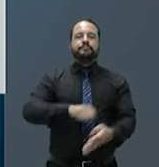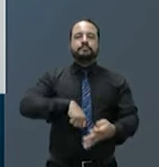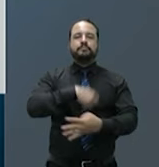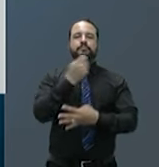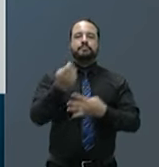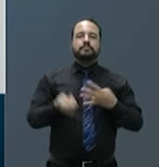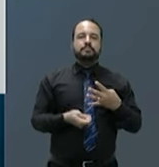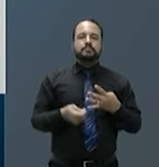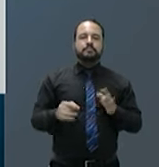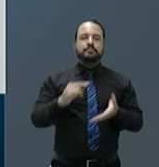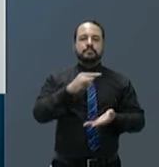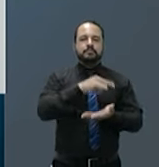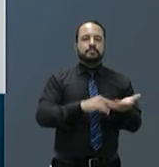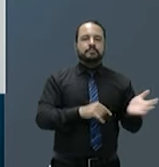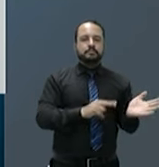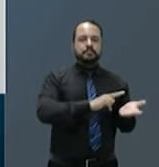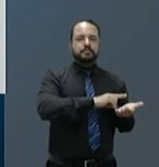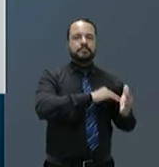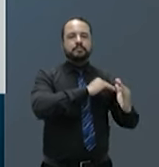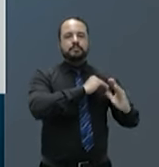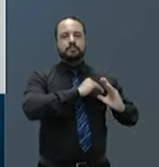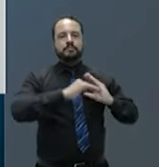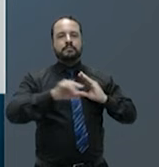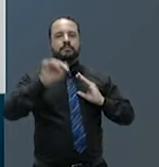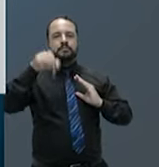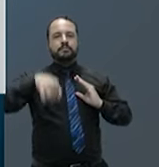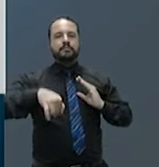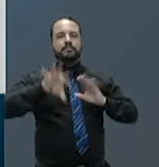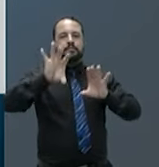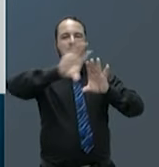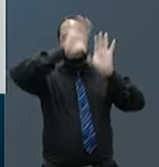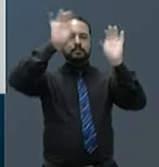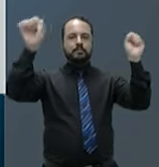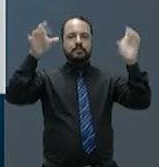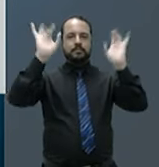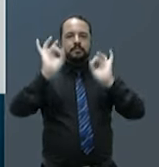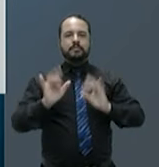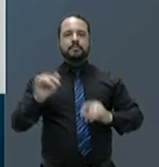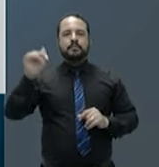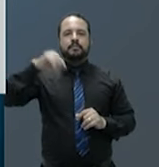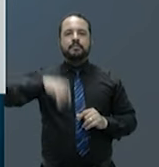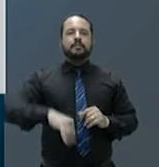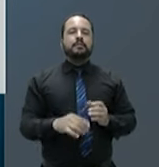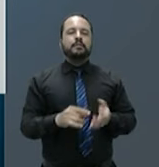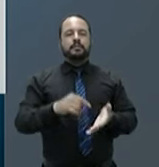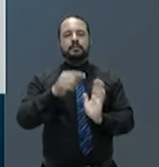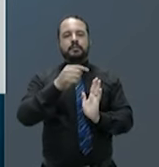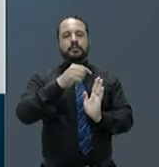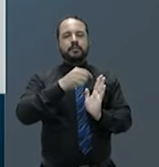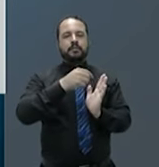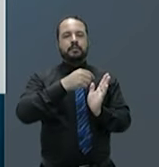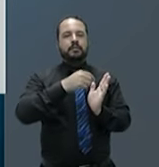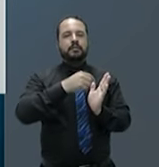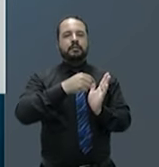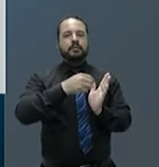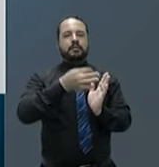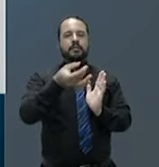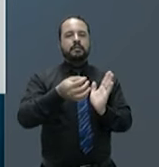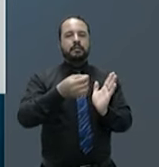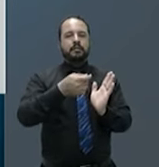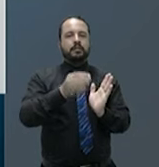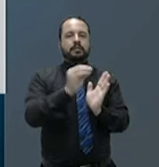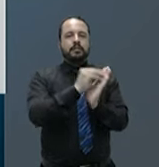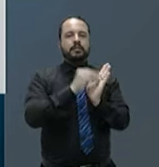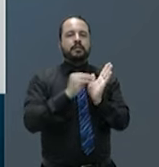rogatória enviada por esta colega da corte, tendo sido todas as citações solicitadas no mesmo endereço, qual seja o